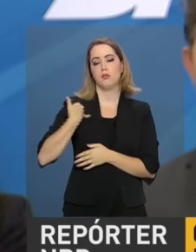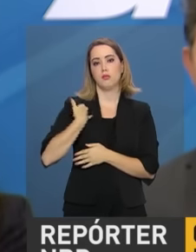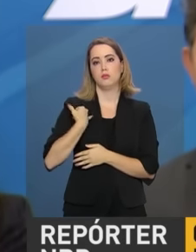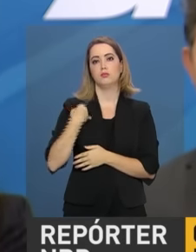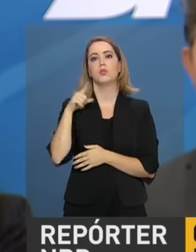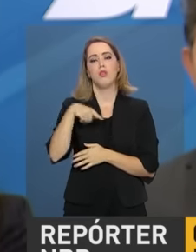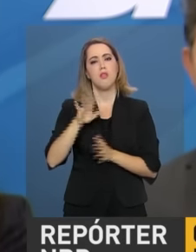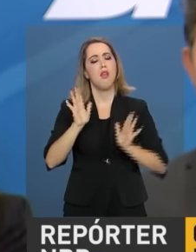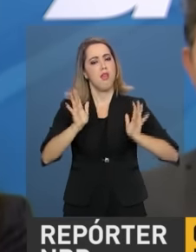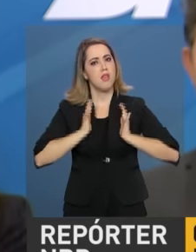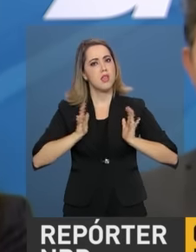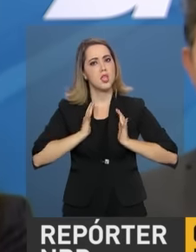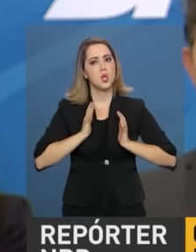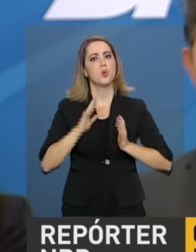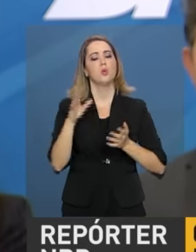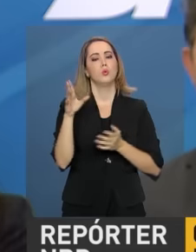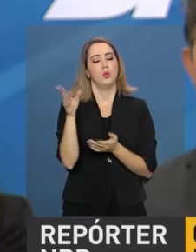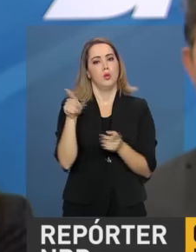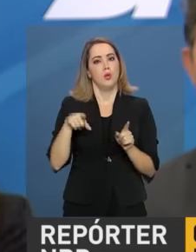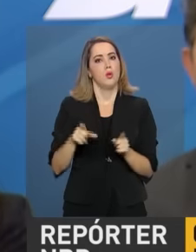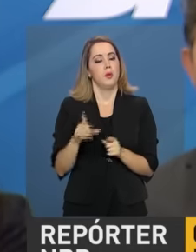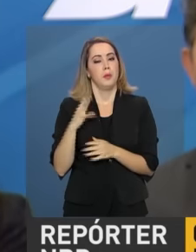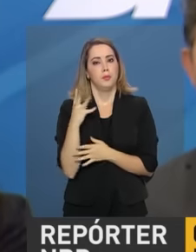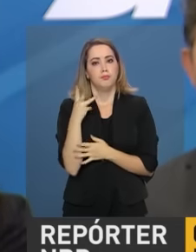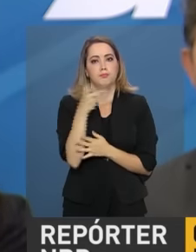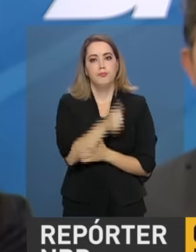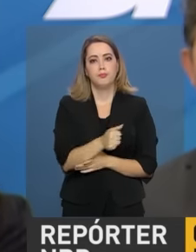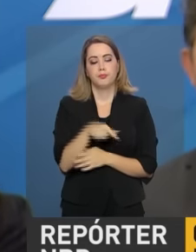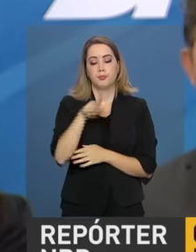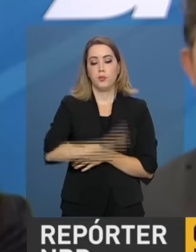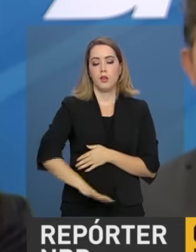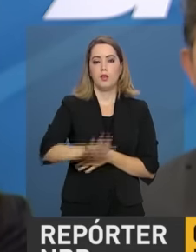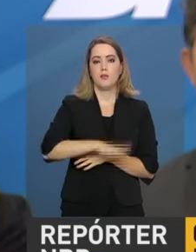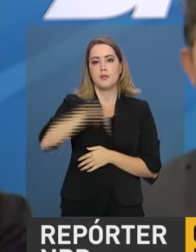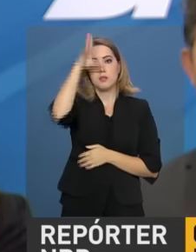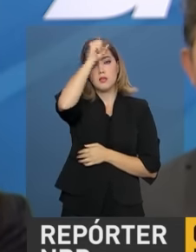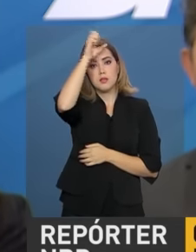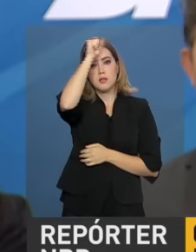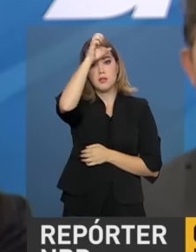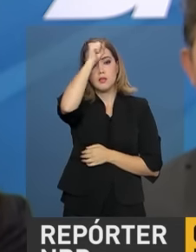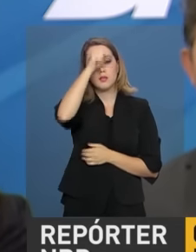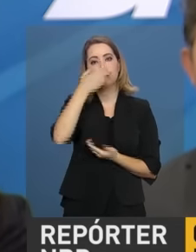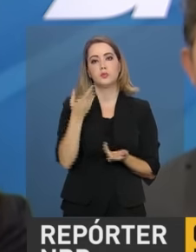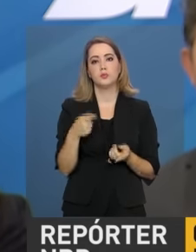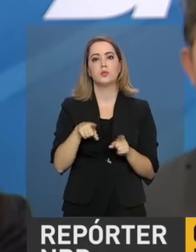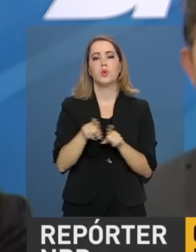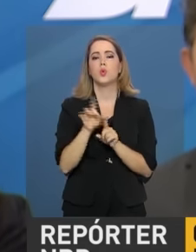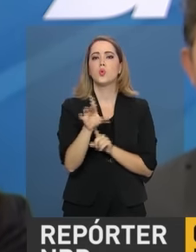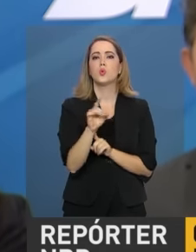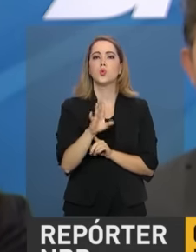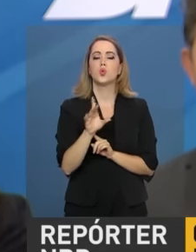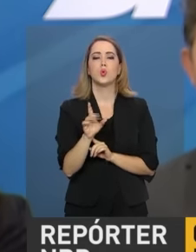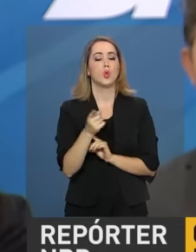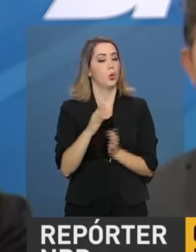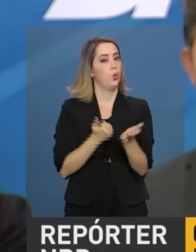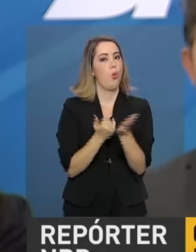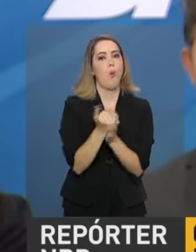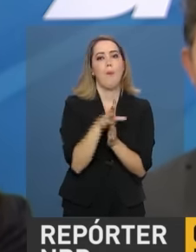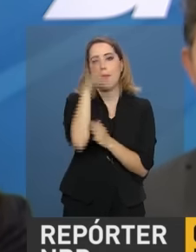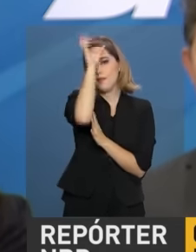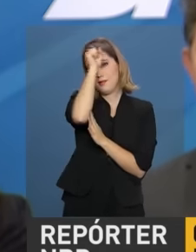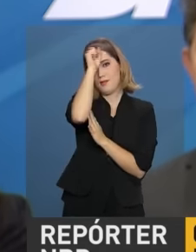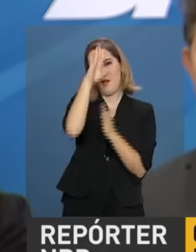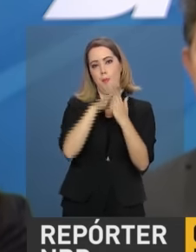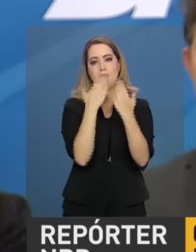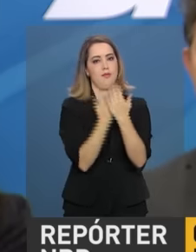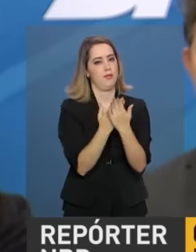e a criança vai aprender muito nesse período. Ela não aprende só na escola, ela não começa a aprender na escola, ela já